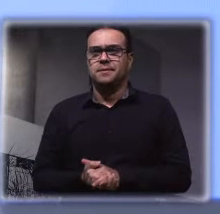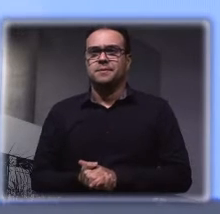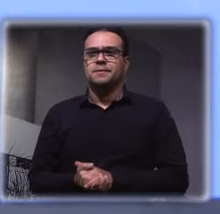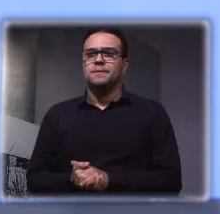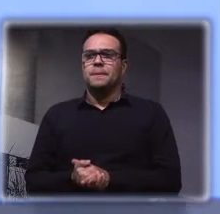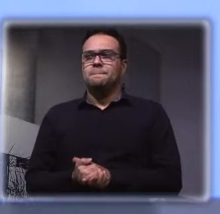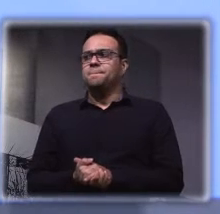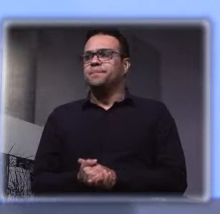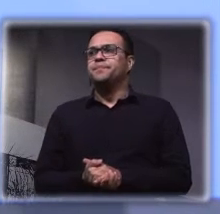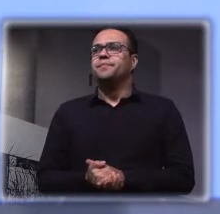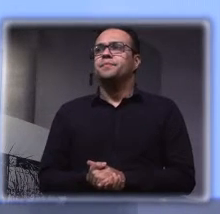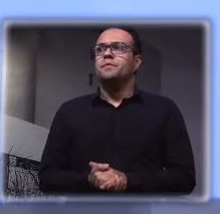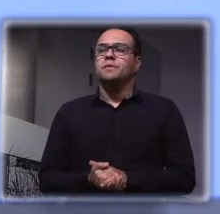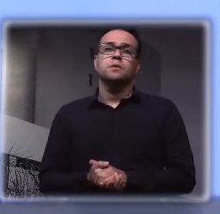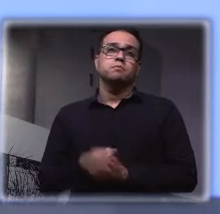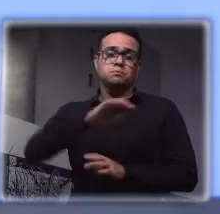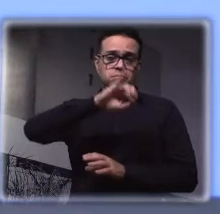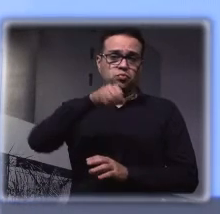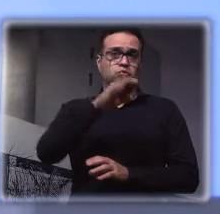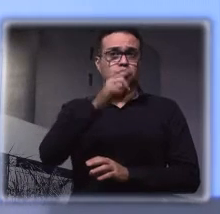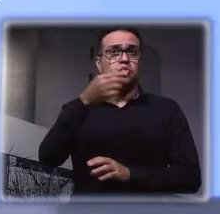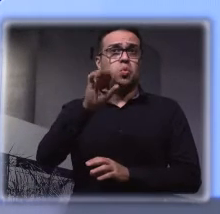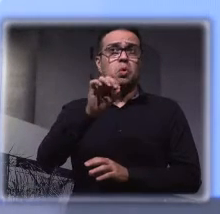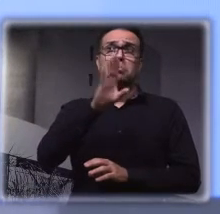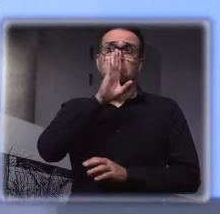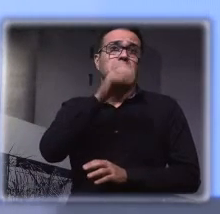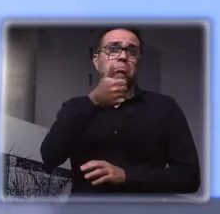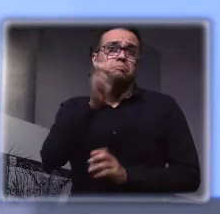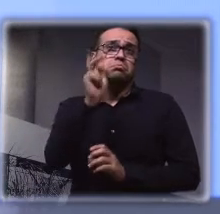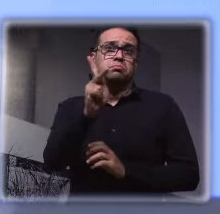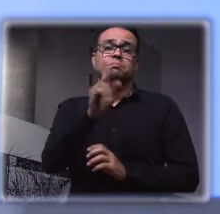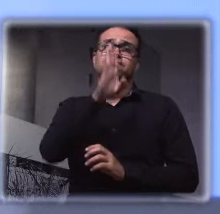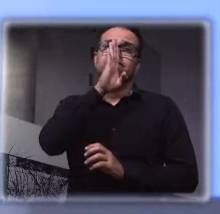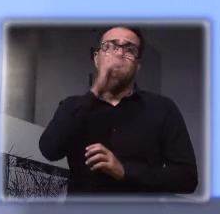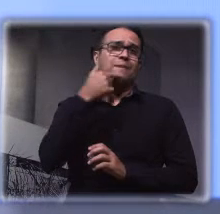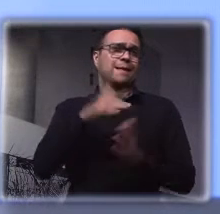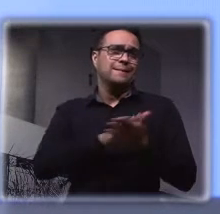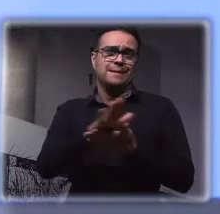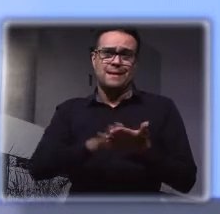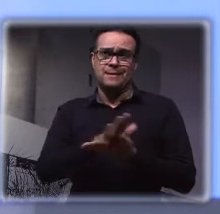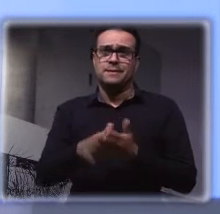Bom, então o João faz o que a defensora mandou, fica calado.